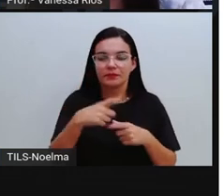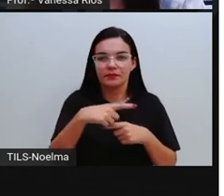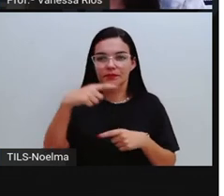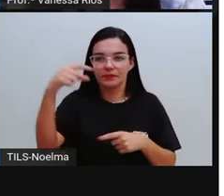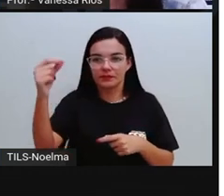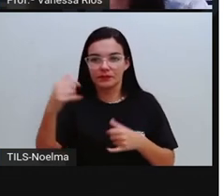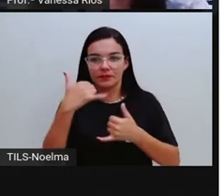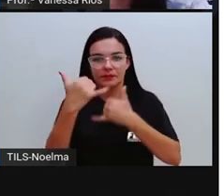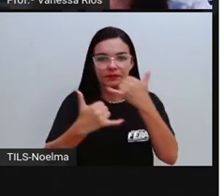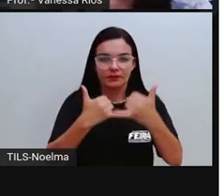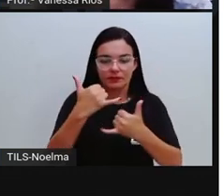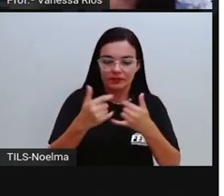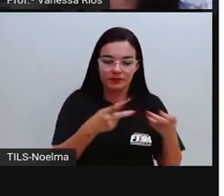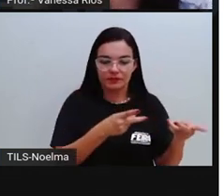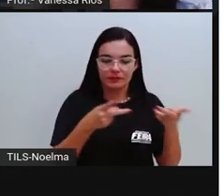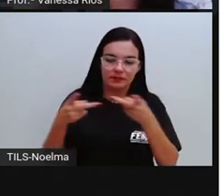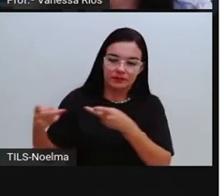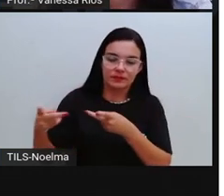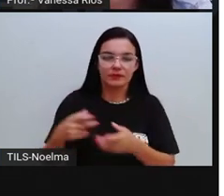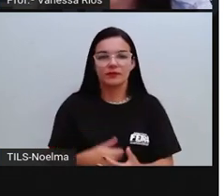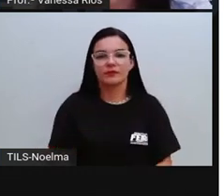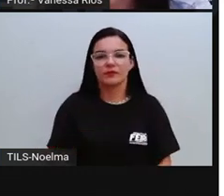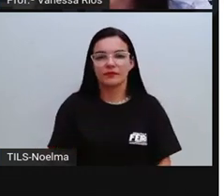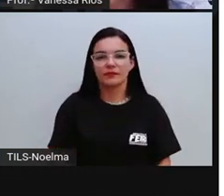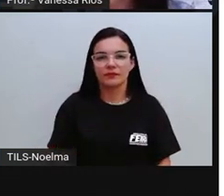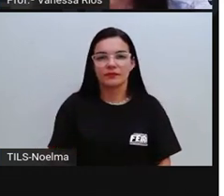e visitaremos.